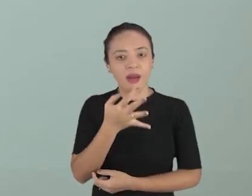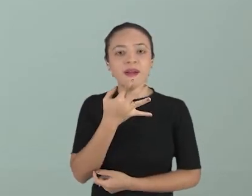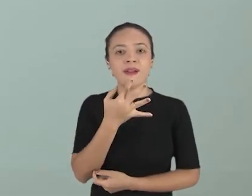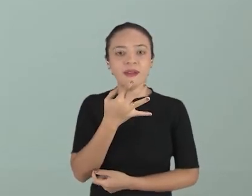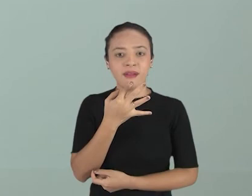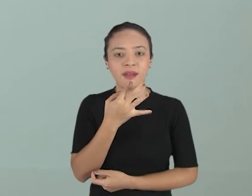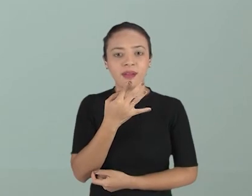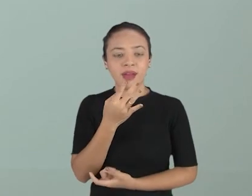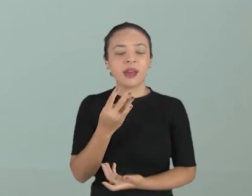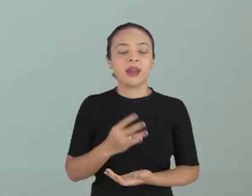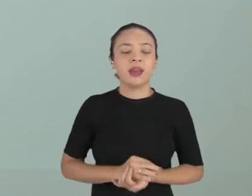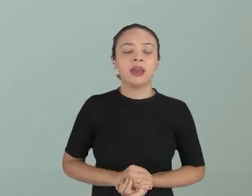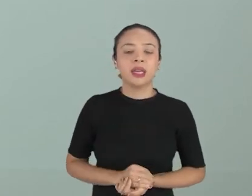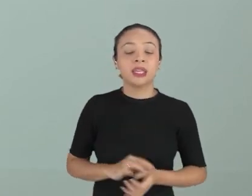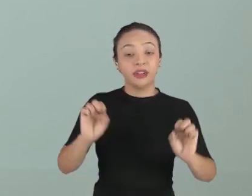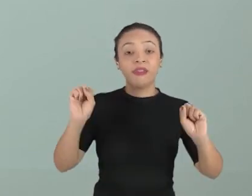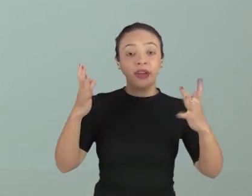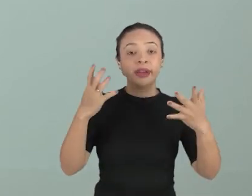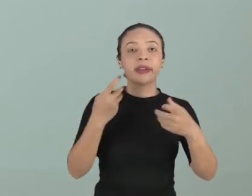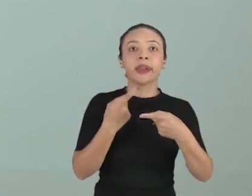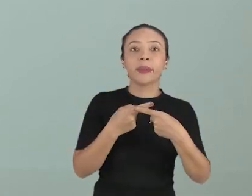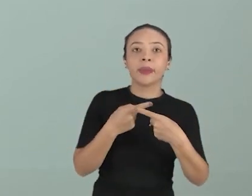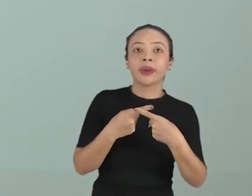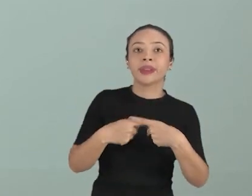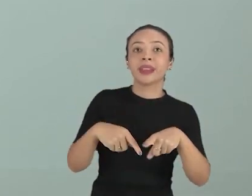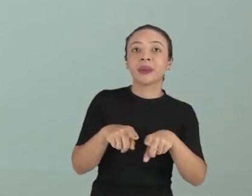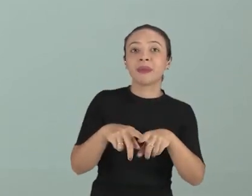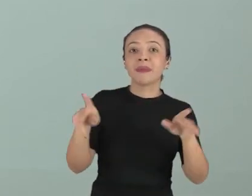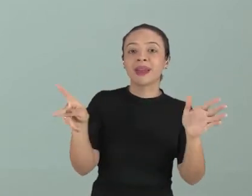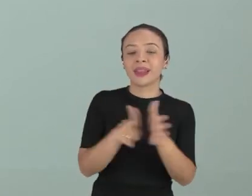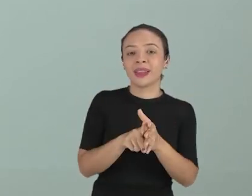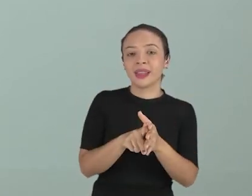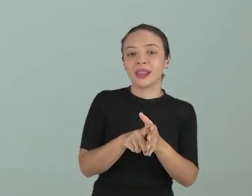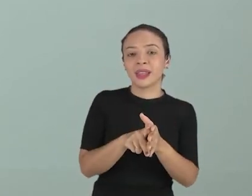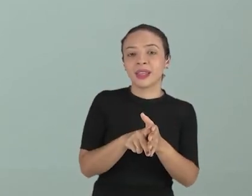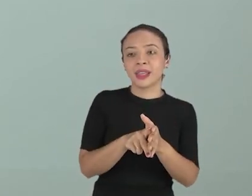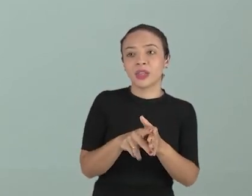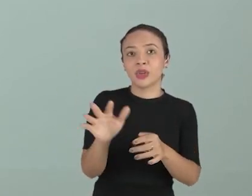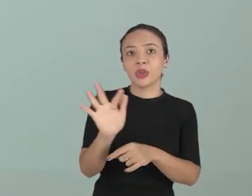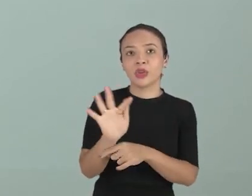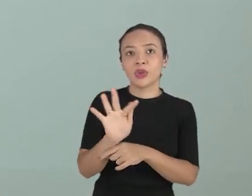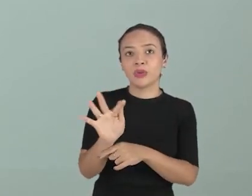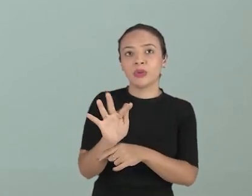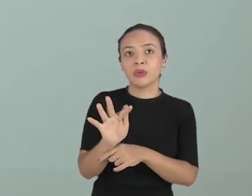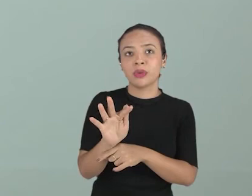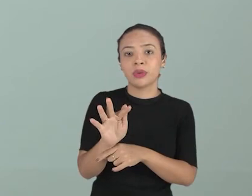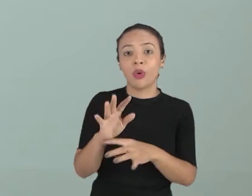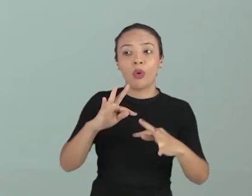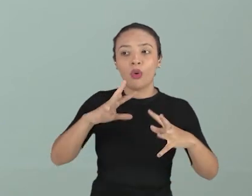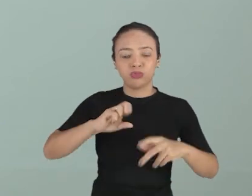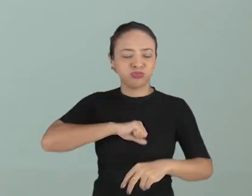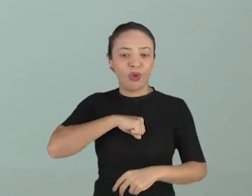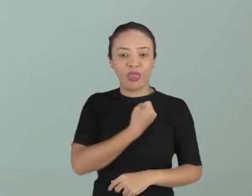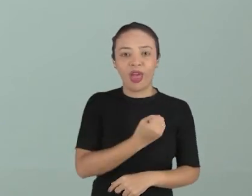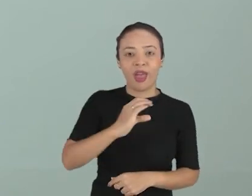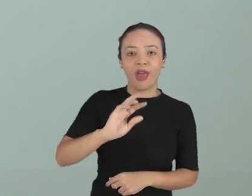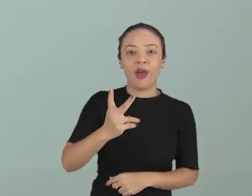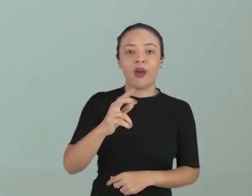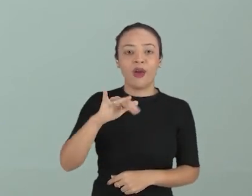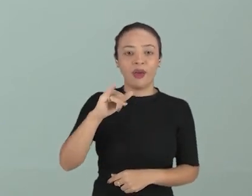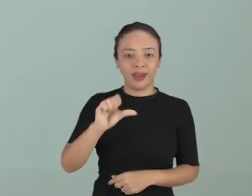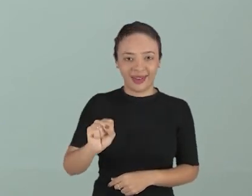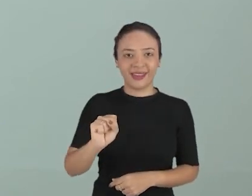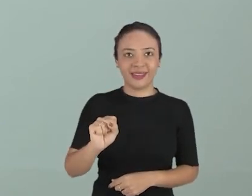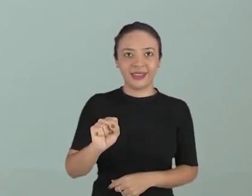falar sobre o Thanksgiving, porque faz parte daquele seriado bem conhecido que é Todo Mundo Odeia o Chris, né? Tem um episódio que